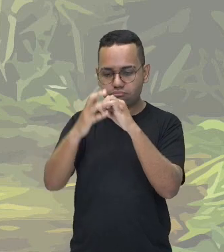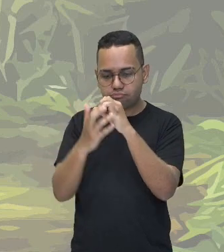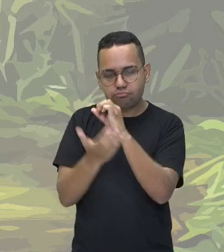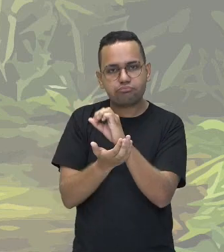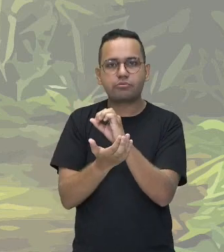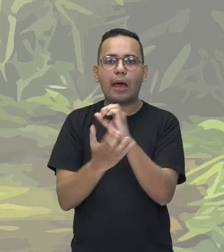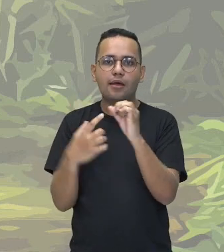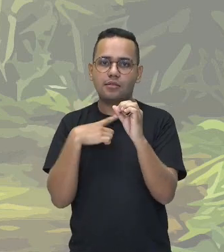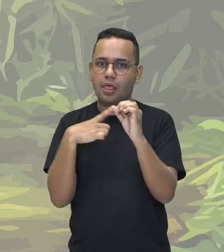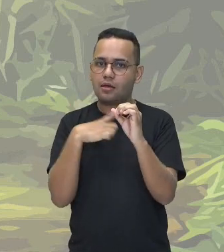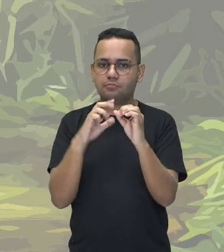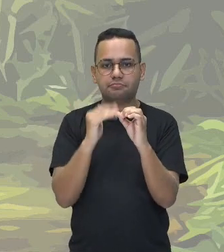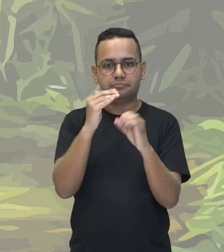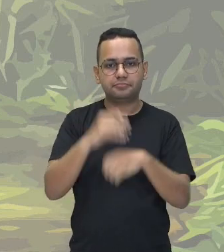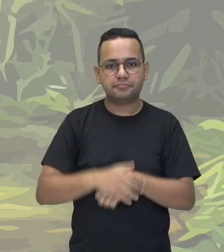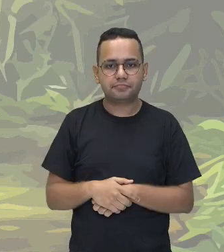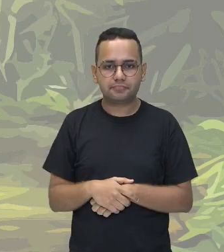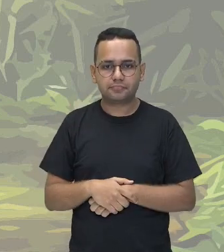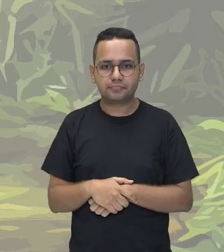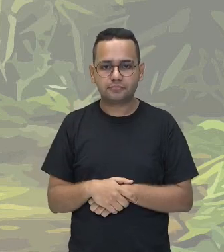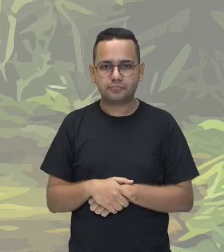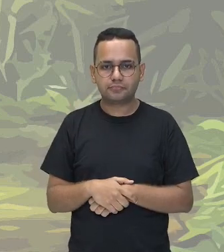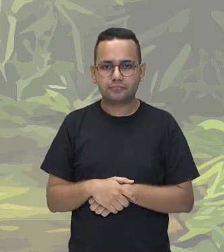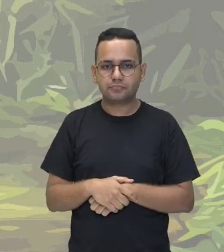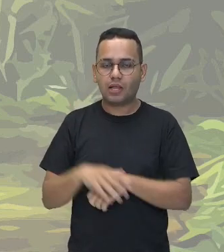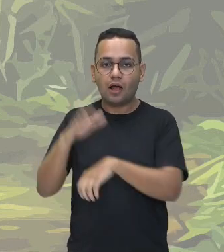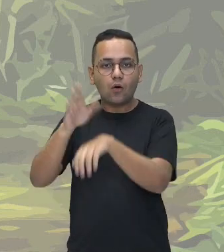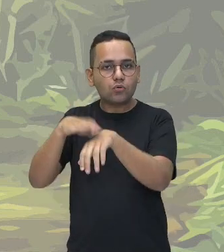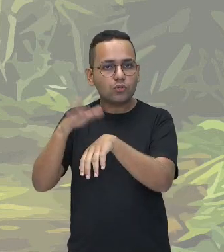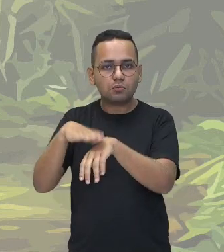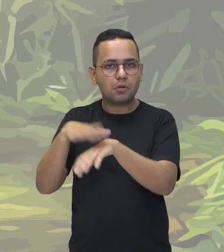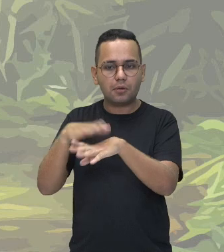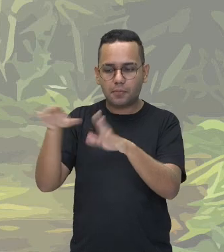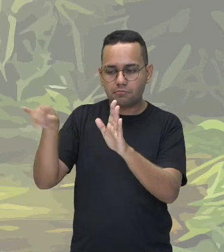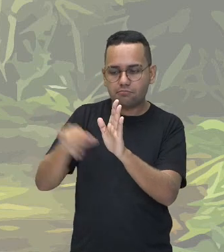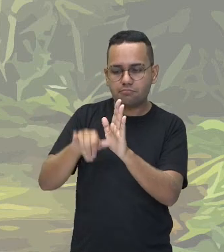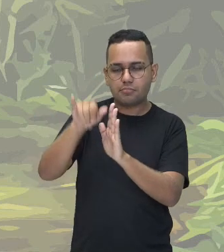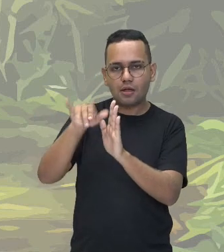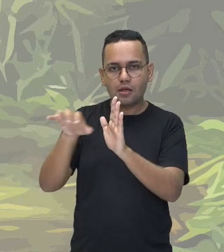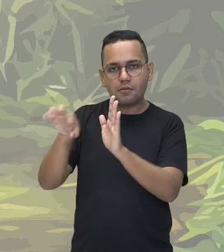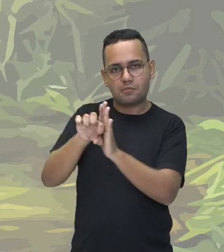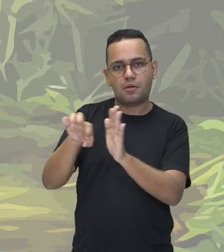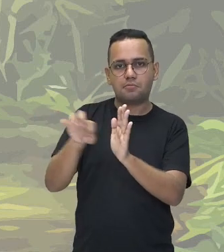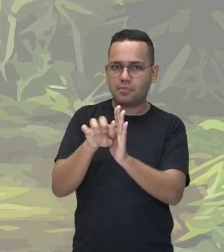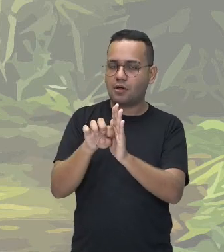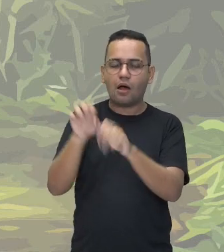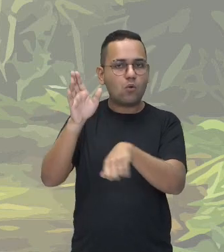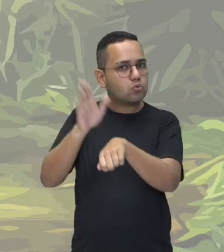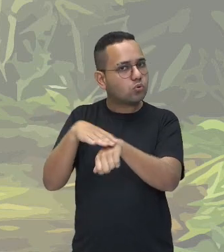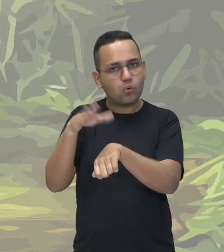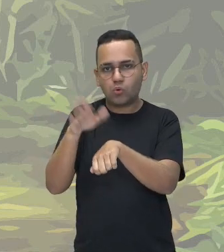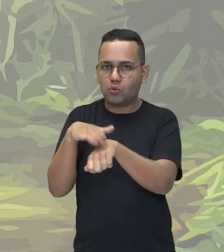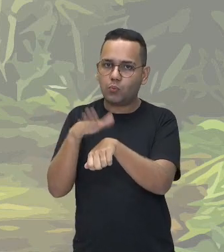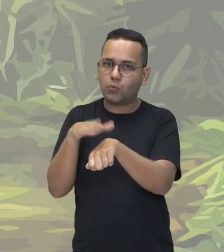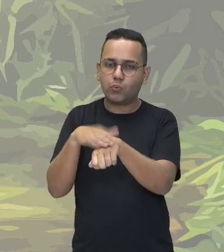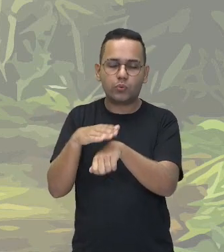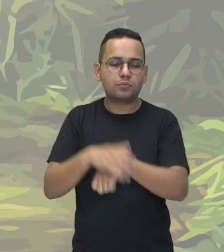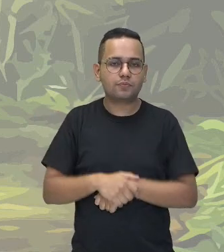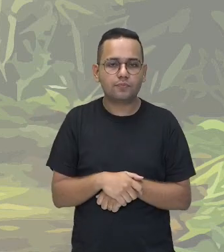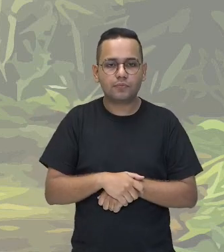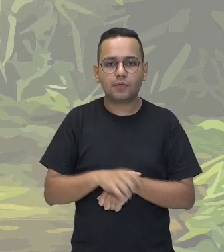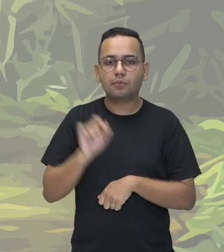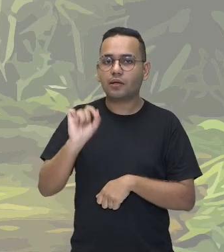definida. Esses seres são autótrofos, o que quer dizer que eles têm a capacidade de produzir o seu próprio alimento por